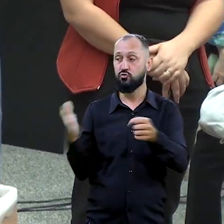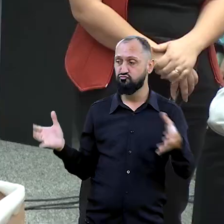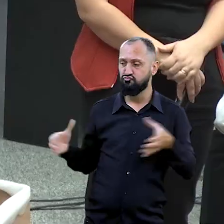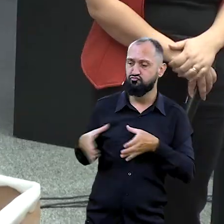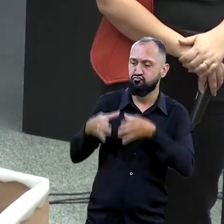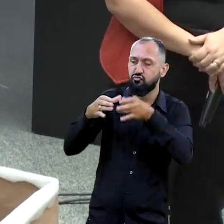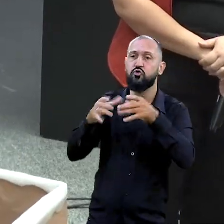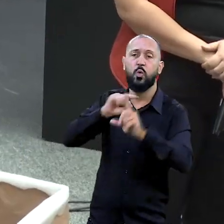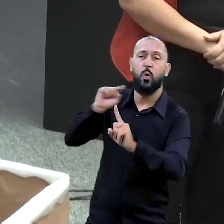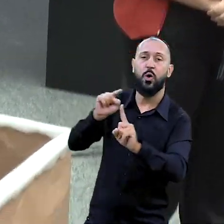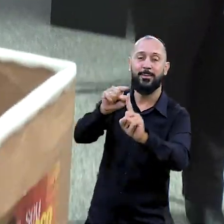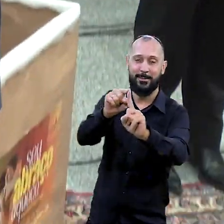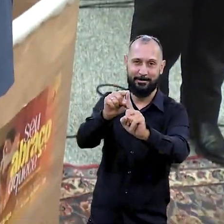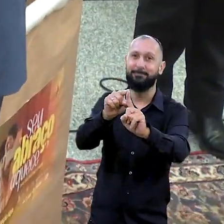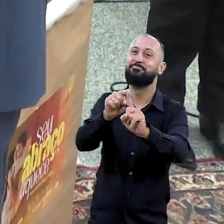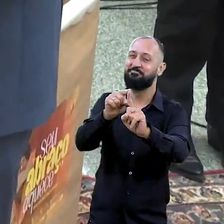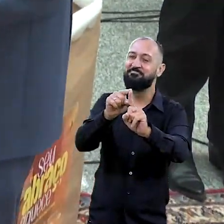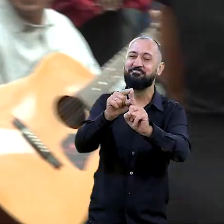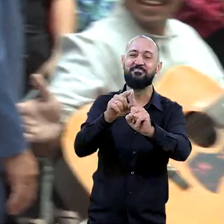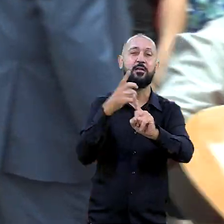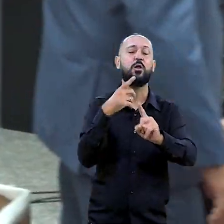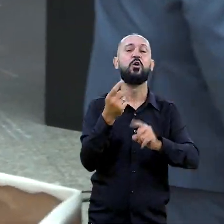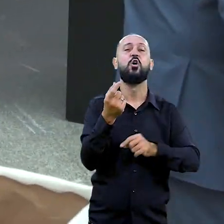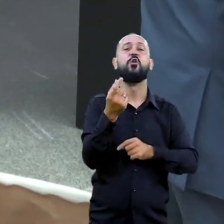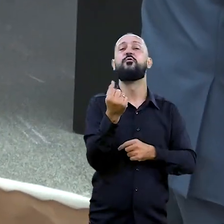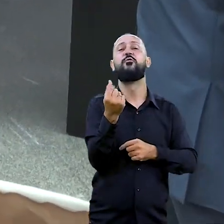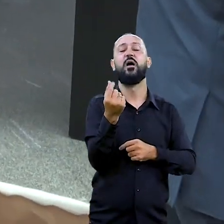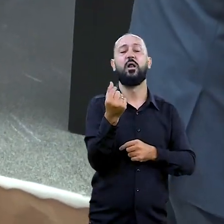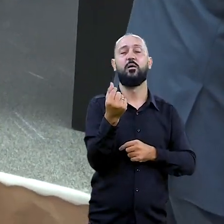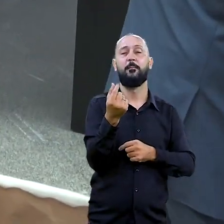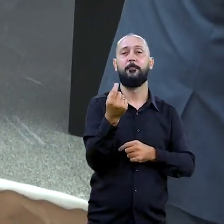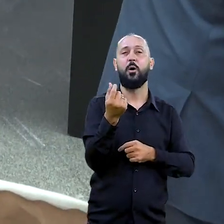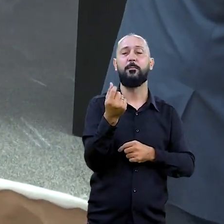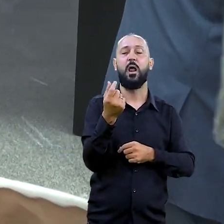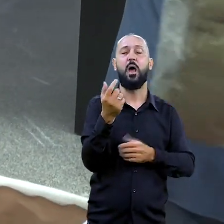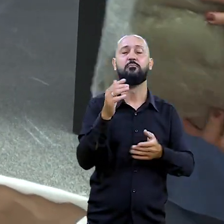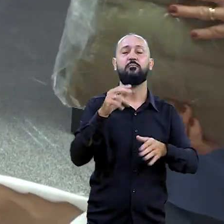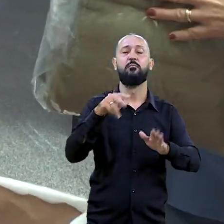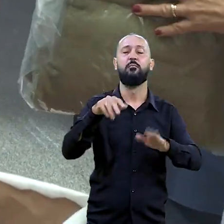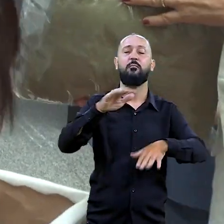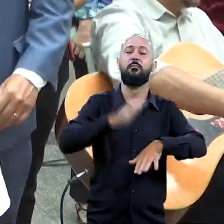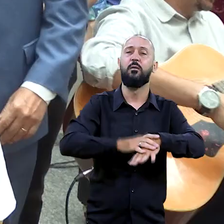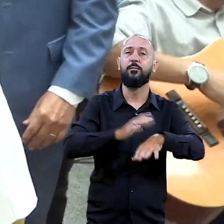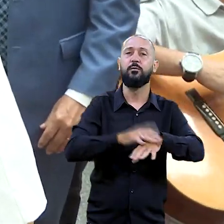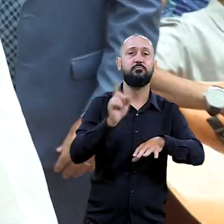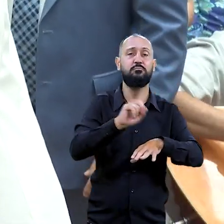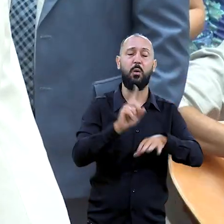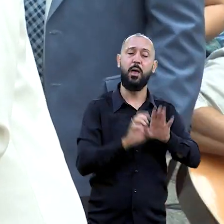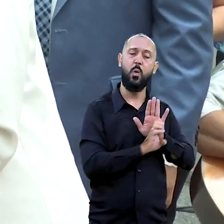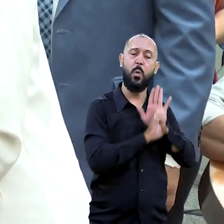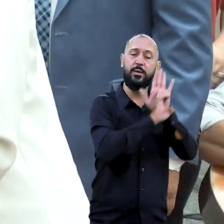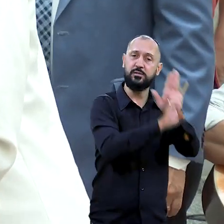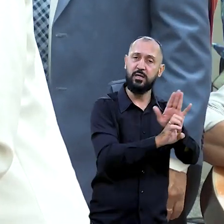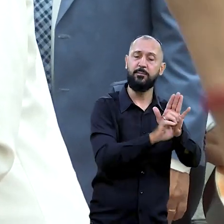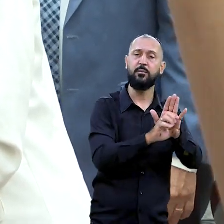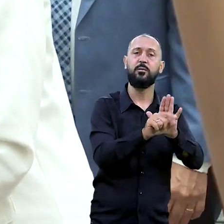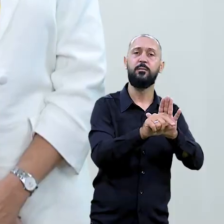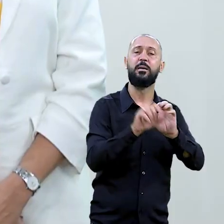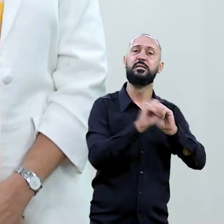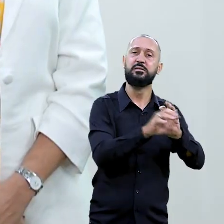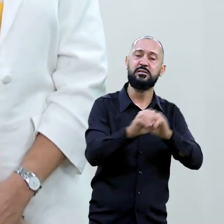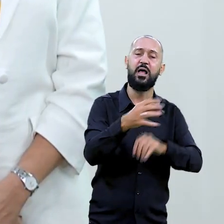sociedade ter esse entrosamento para que a gente possa atingir os objetivos. Então, muito além do